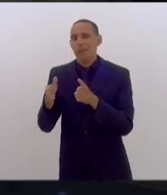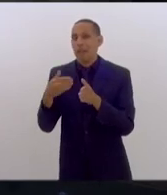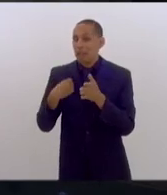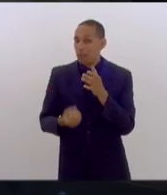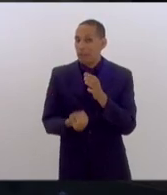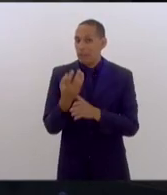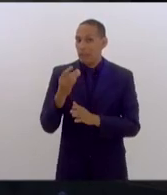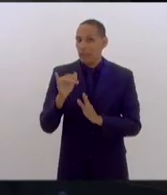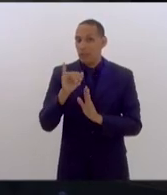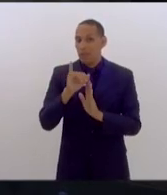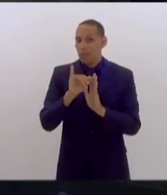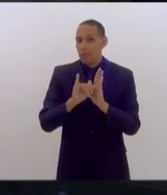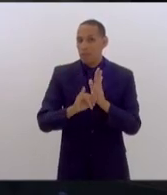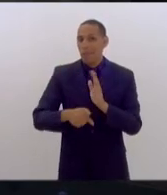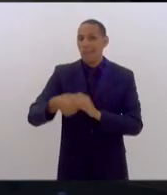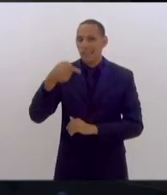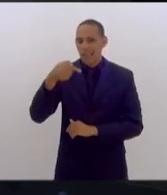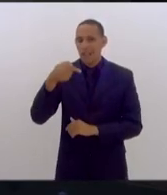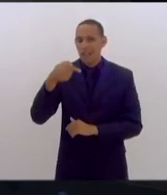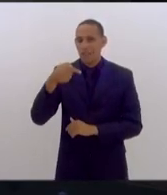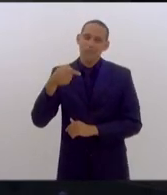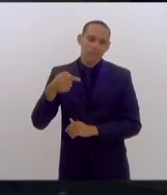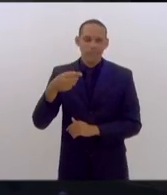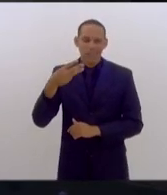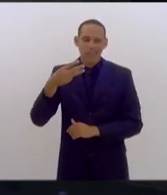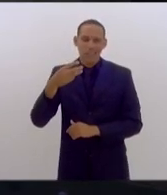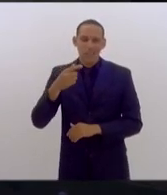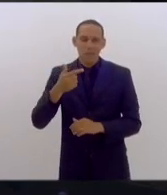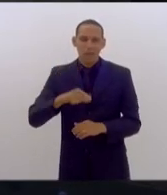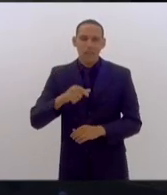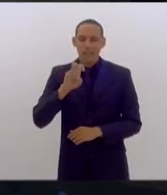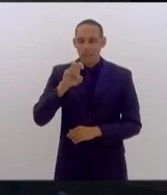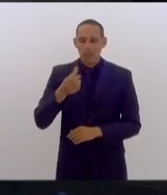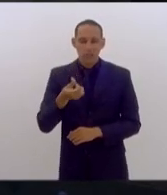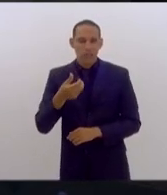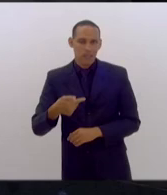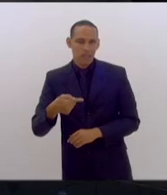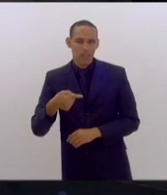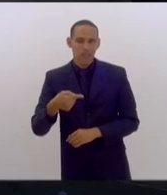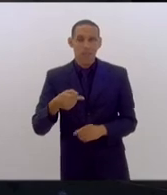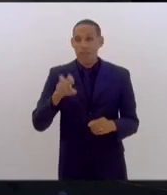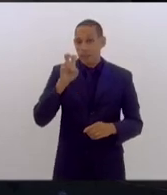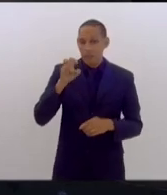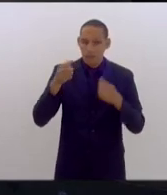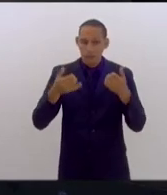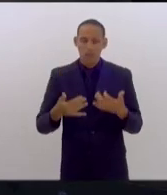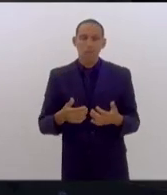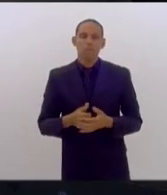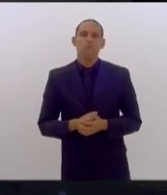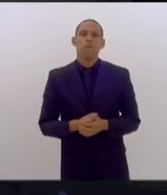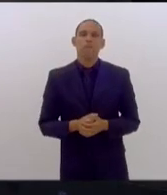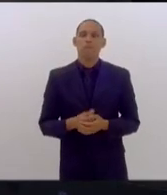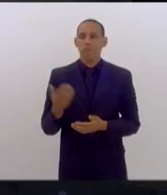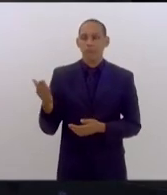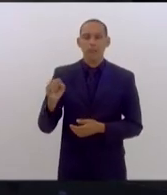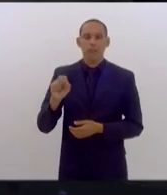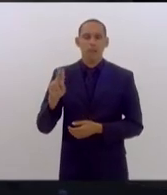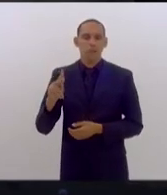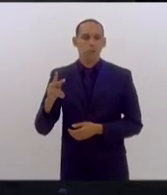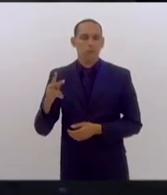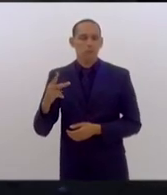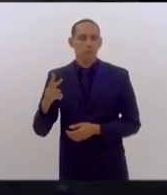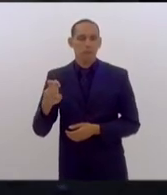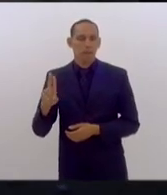7 dias 7 mais 13 tela 156 175 dizer o seguinte que a concessionária